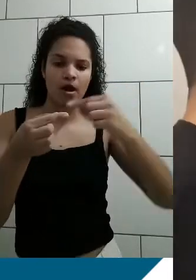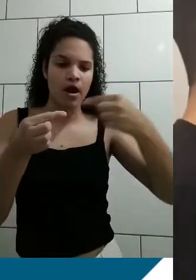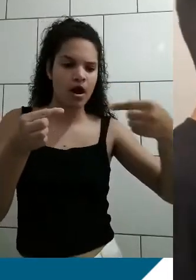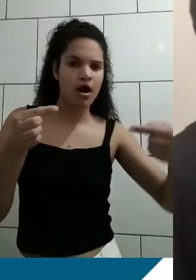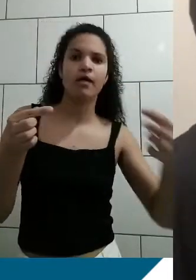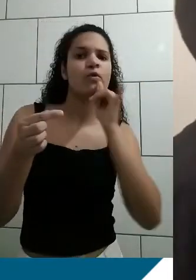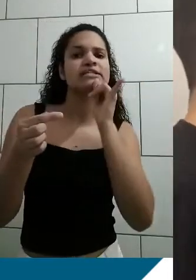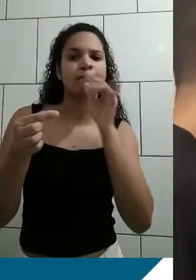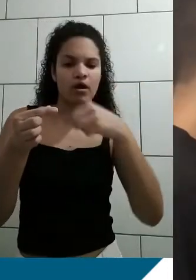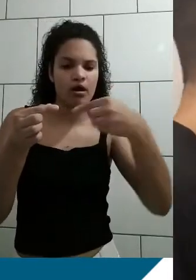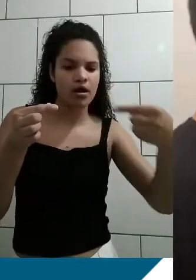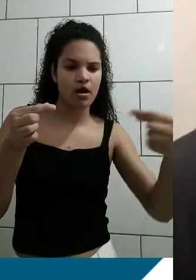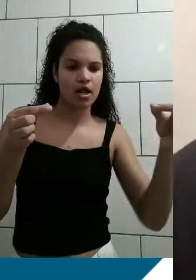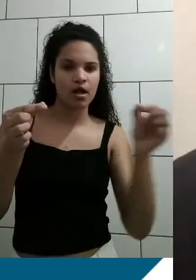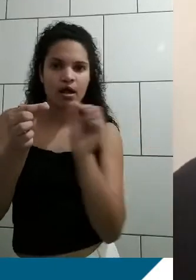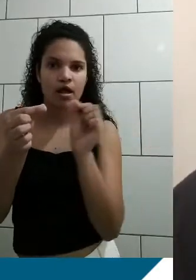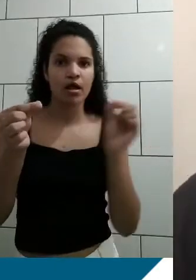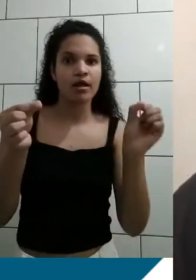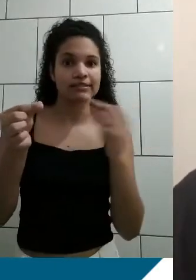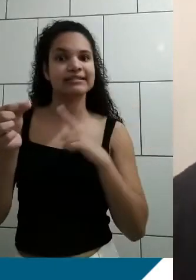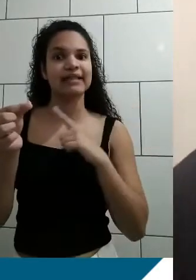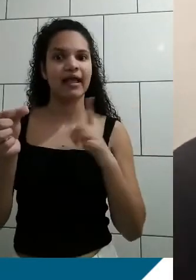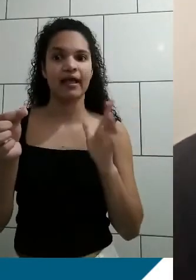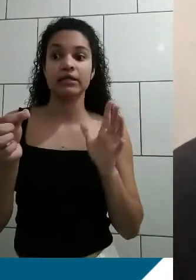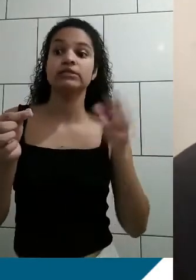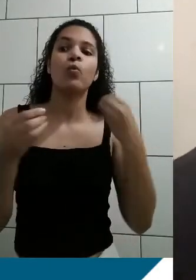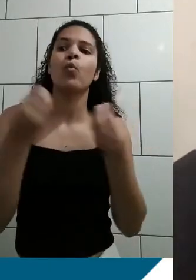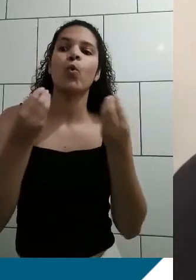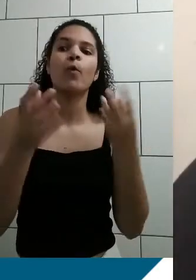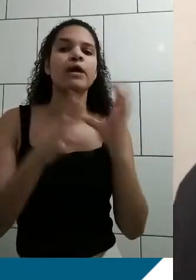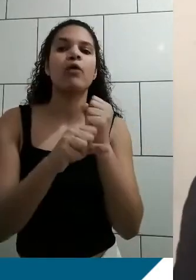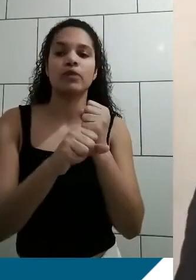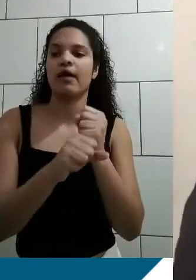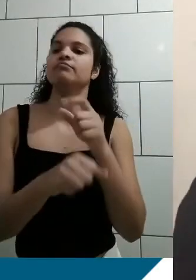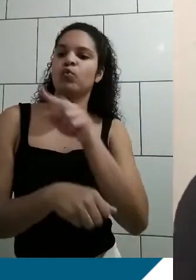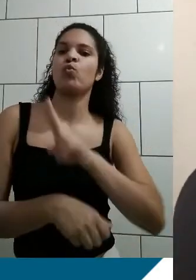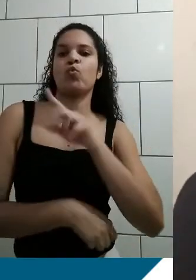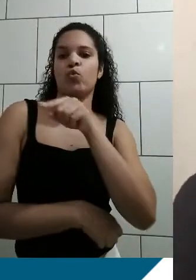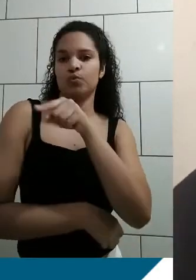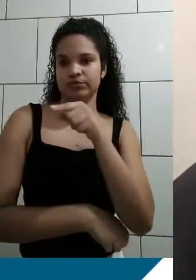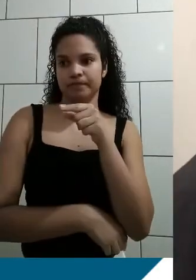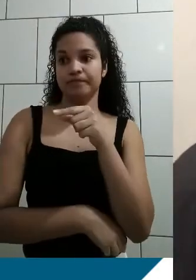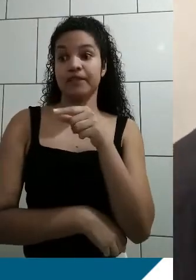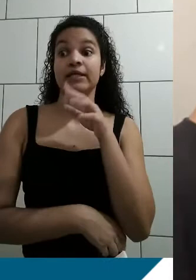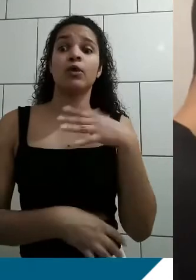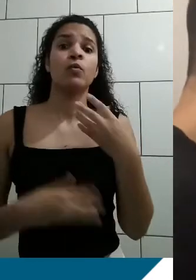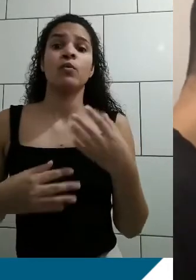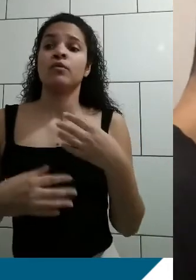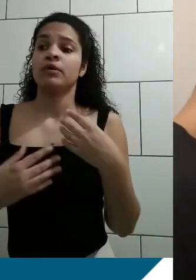processo ali, né, na questão, no fenômeno que estiver sendo analisado, tiver algo de natureza elástica, né, uma mola, por